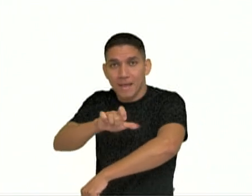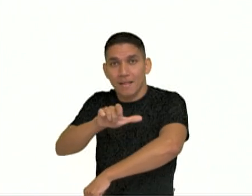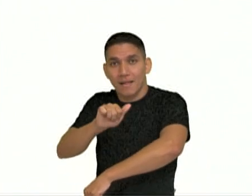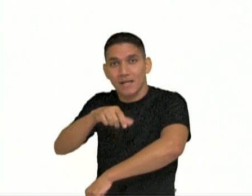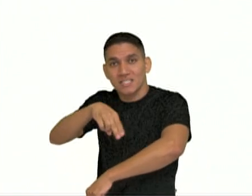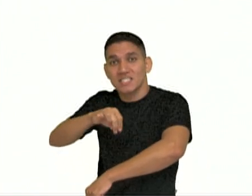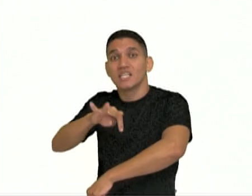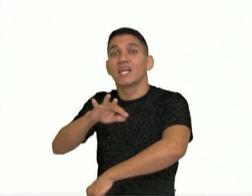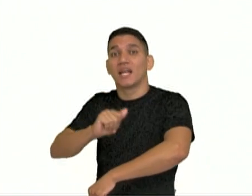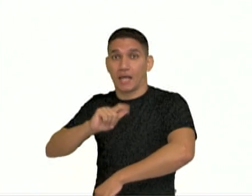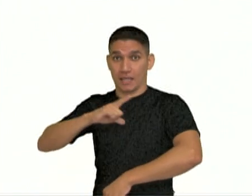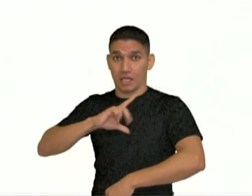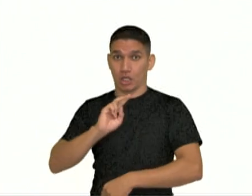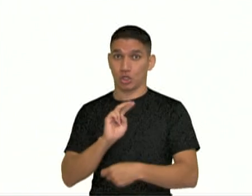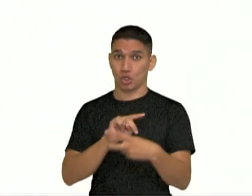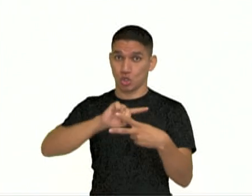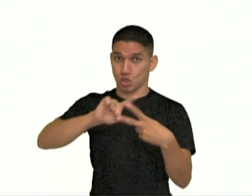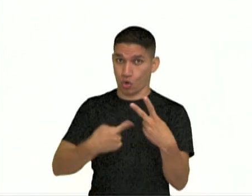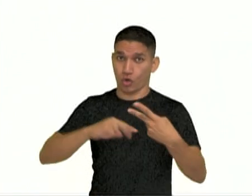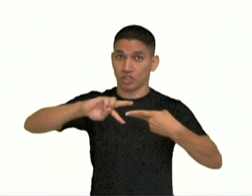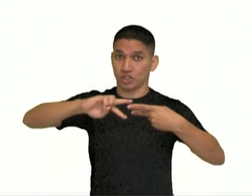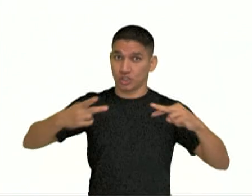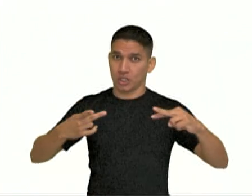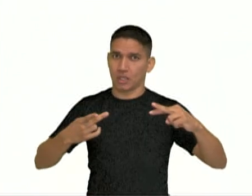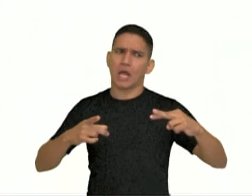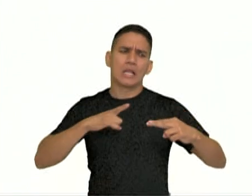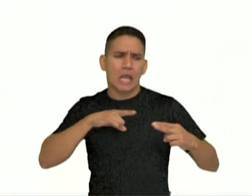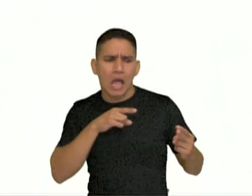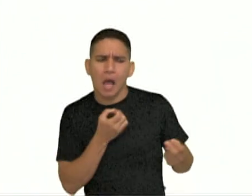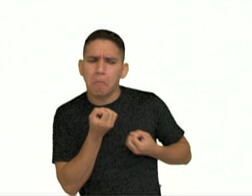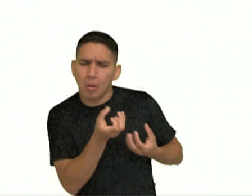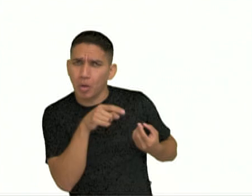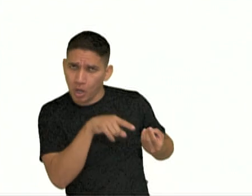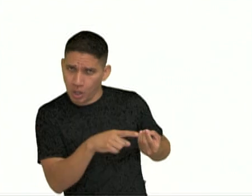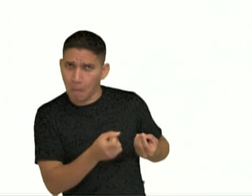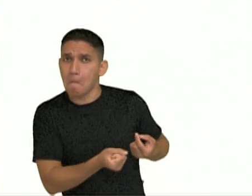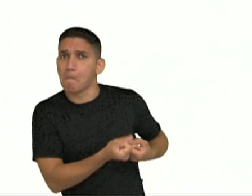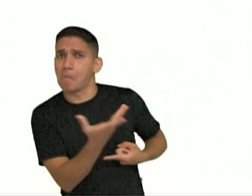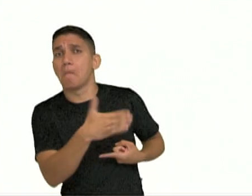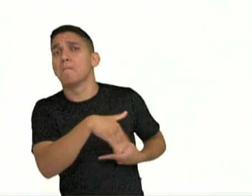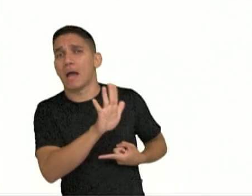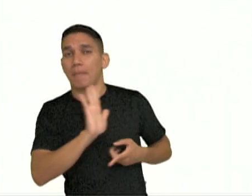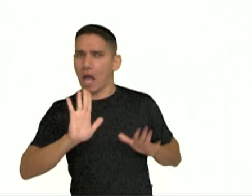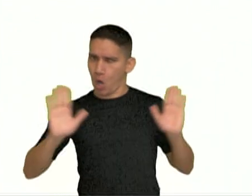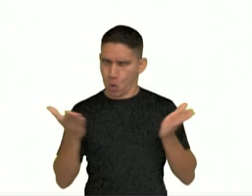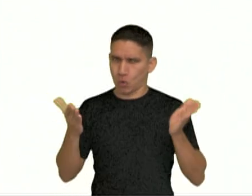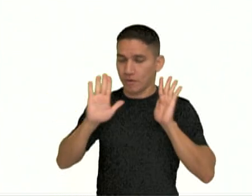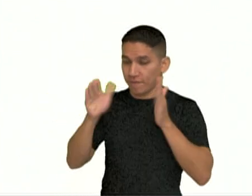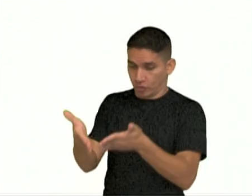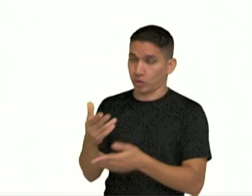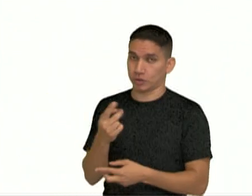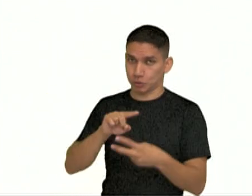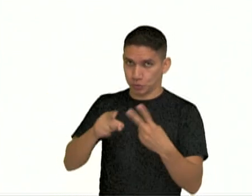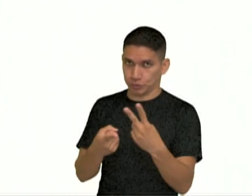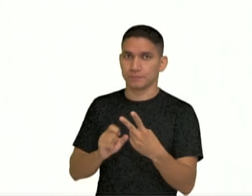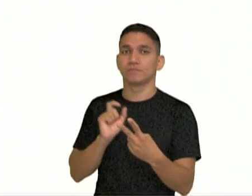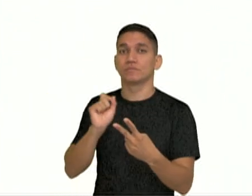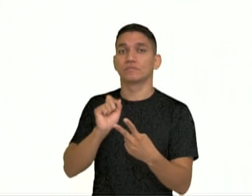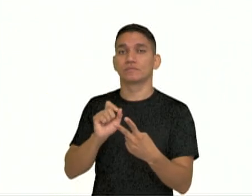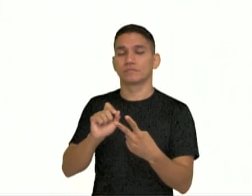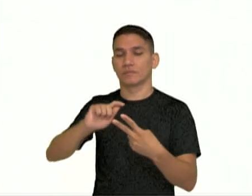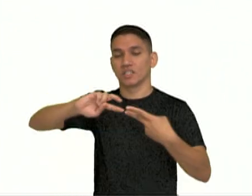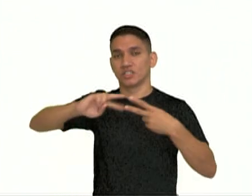genes. Segundo a reportagem, é mais, tá? Mas para a aula de hoje, a gente vai focar em dois genes. Para aqui, nesse exemplo, foi dado o